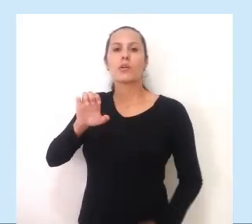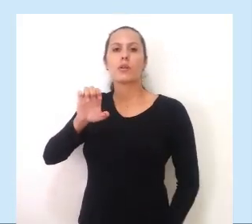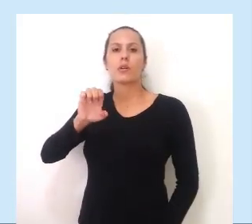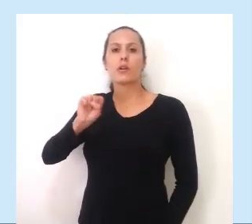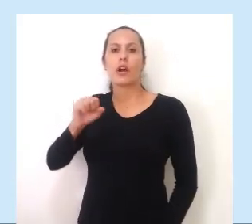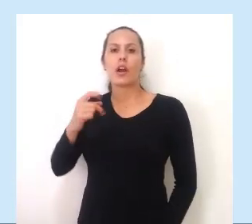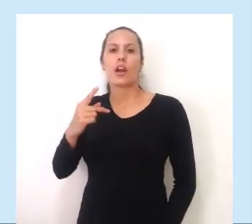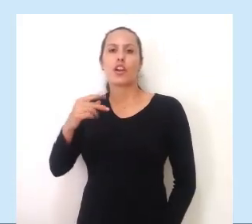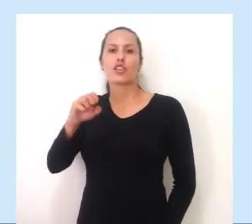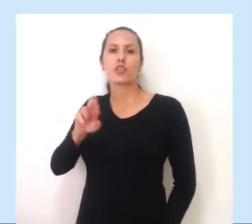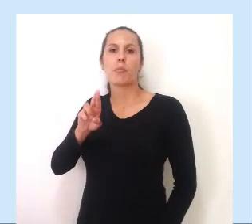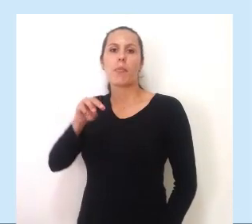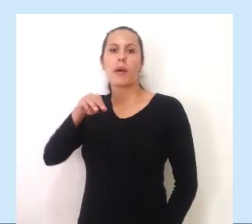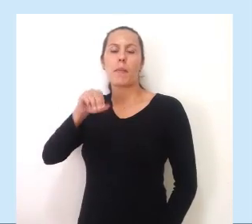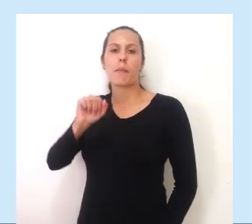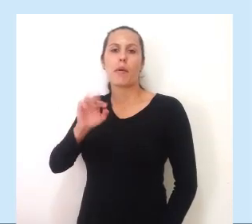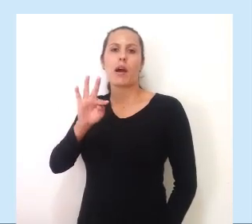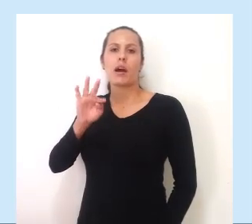espermatozoide.